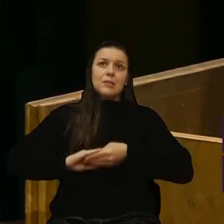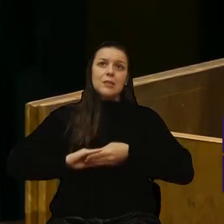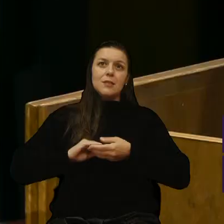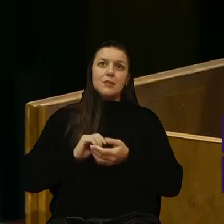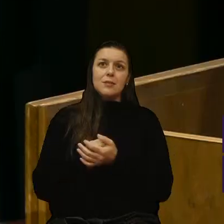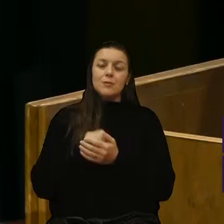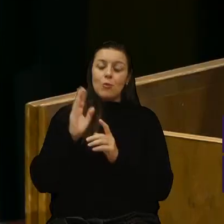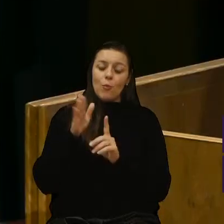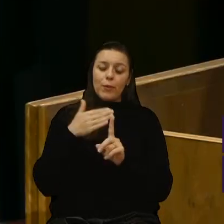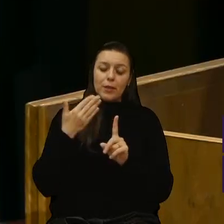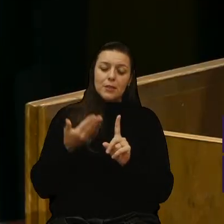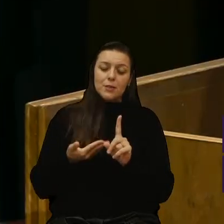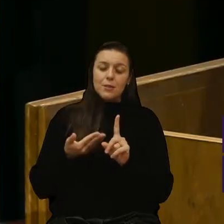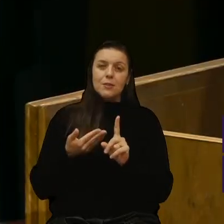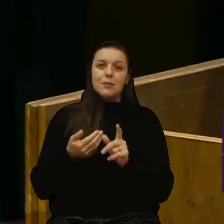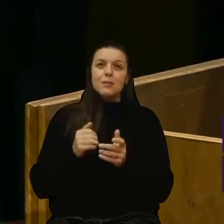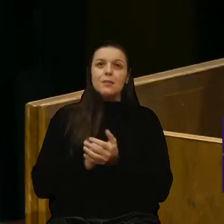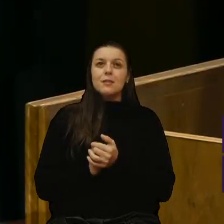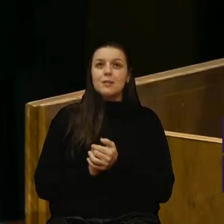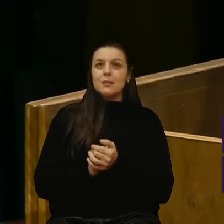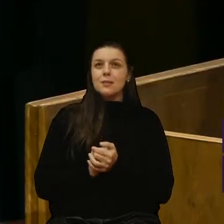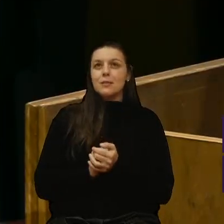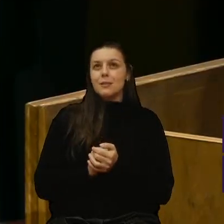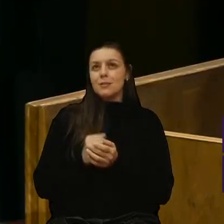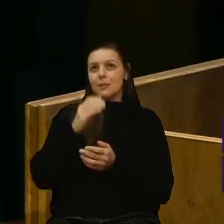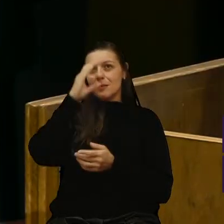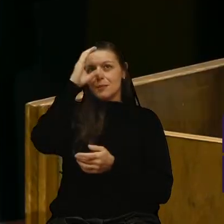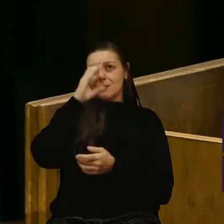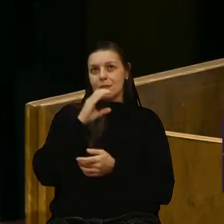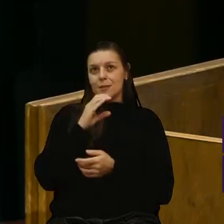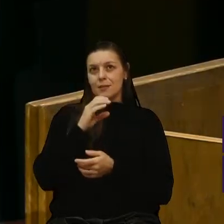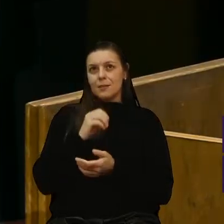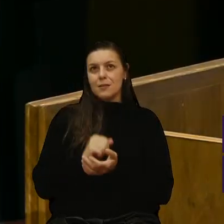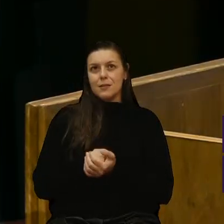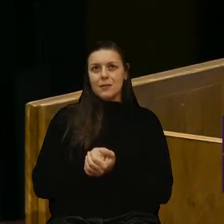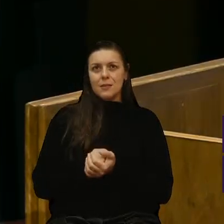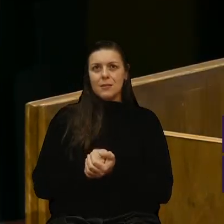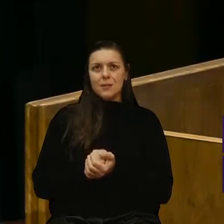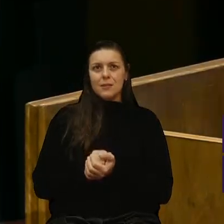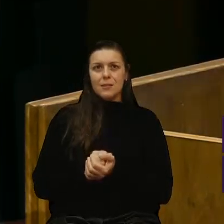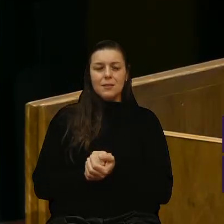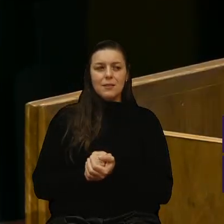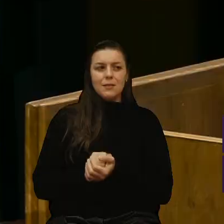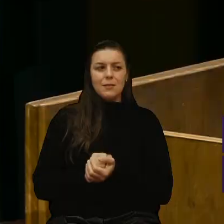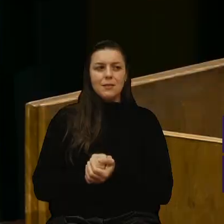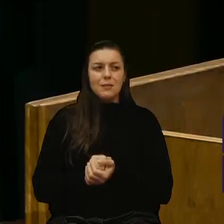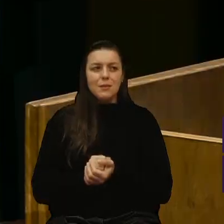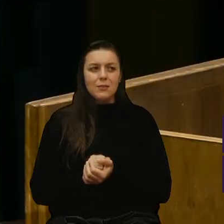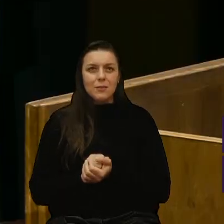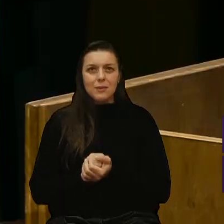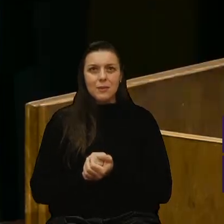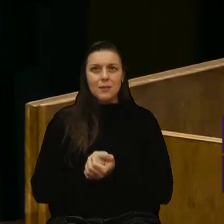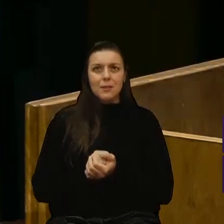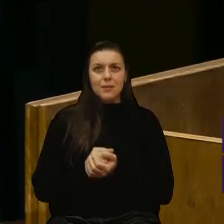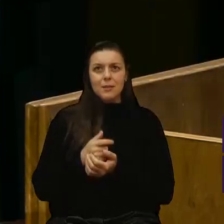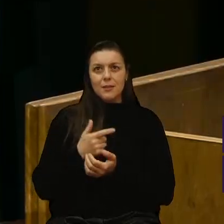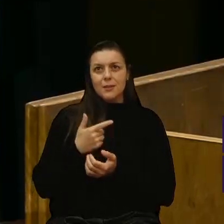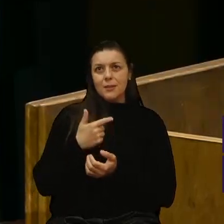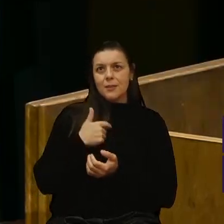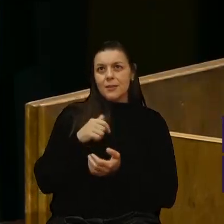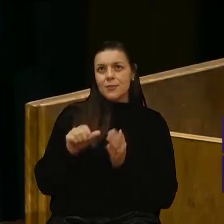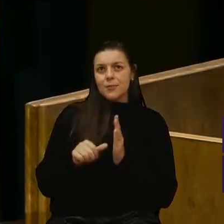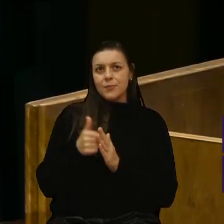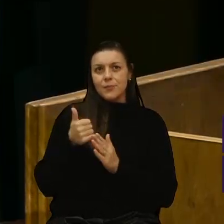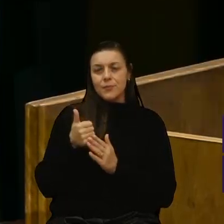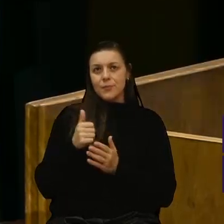a todas essas cidadãs e cidadãos que dão a vida por construir uma cidade